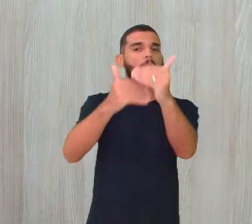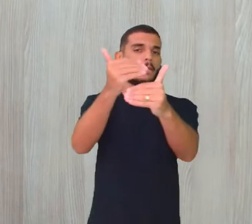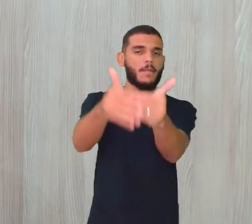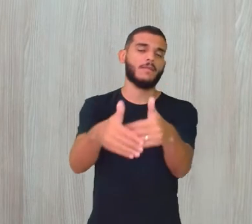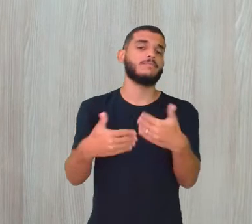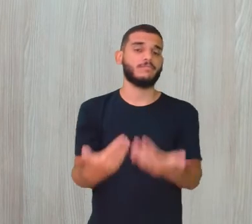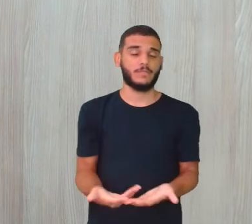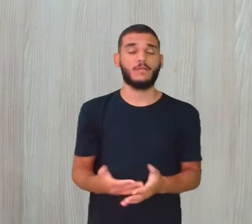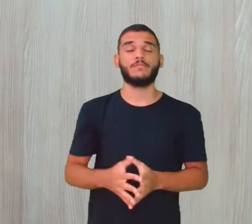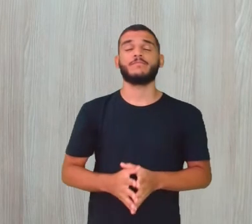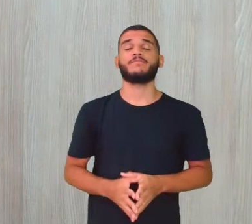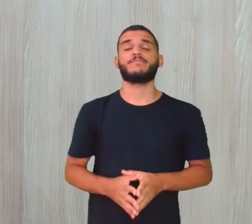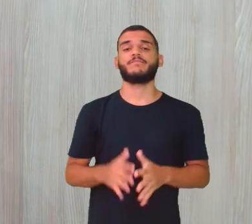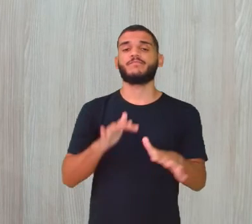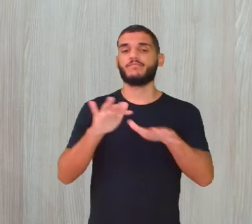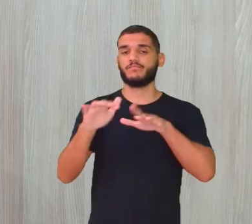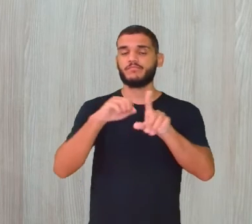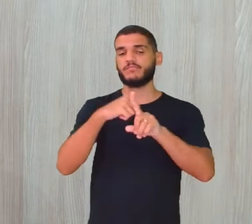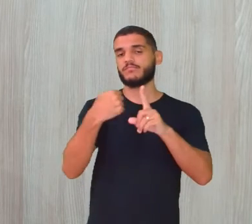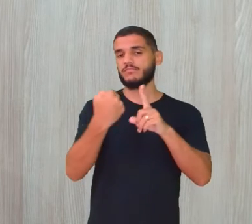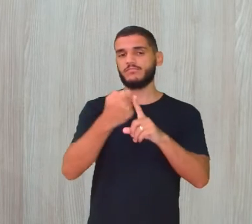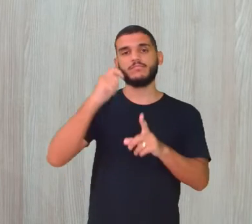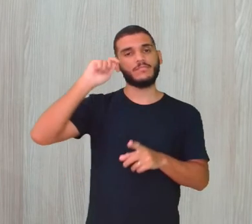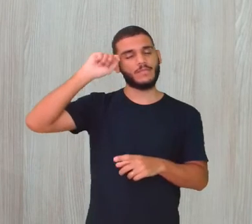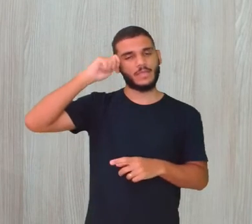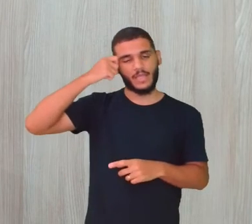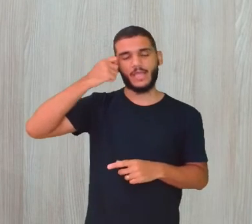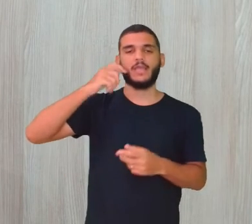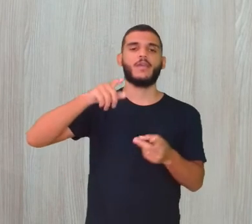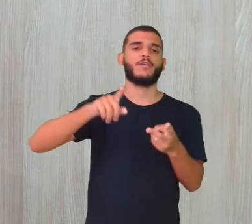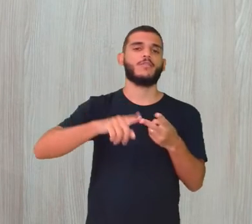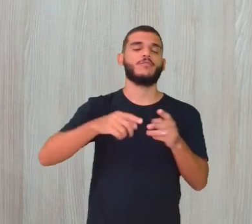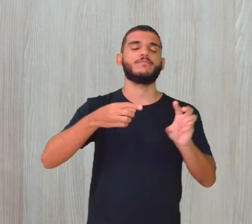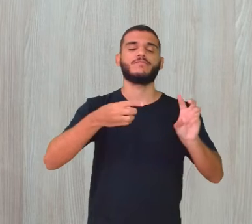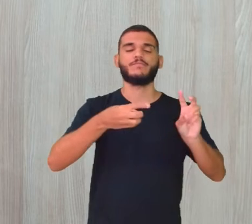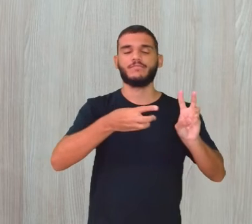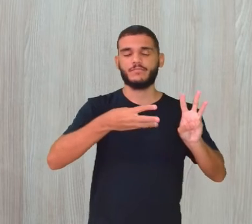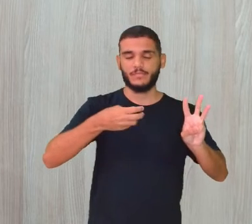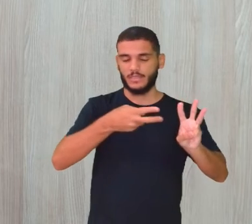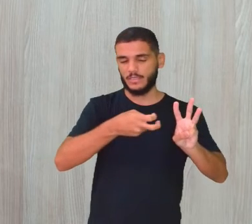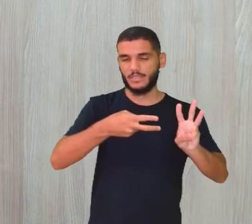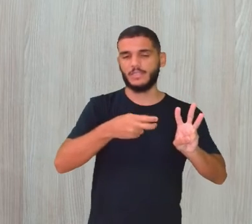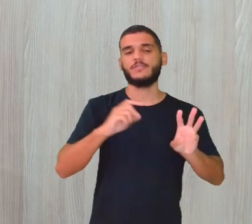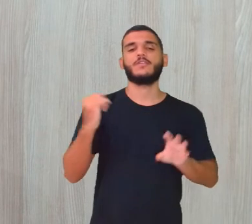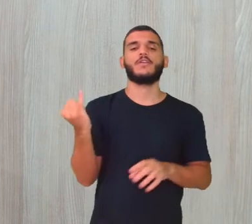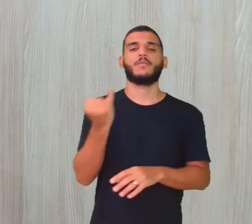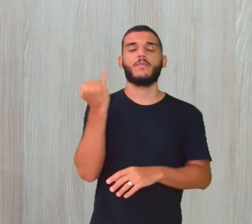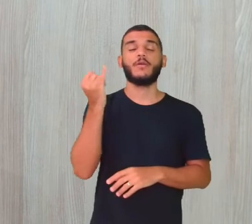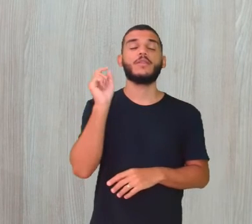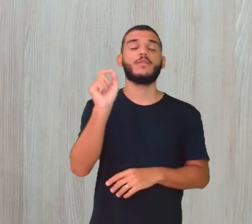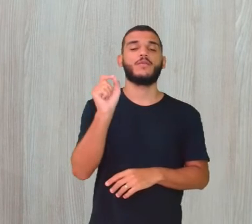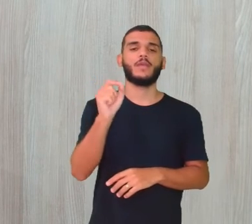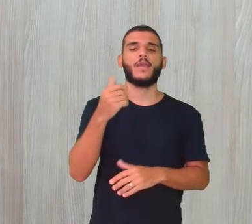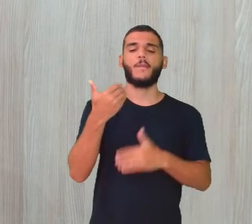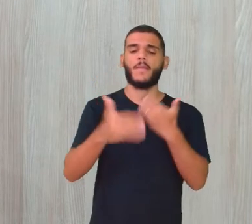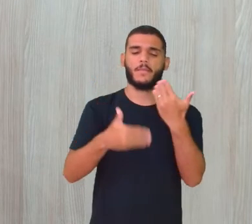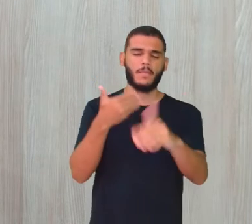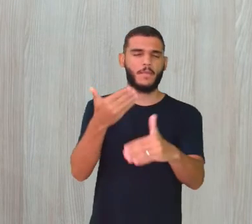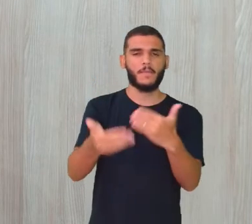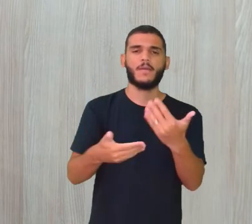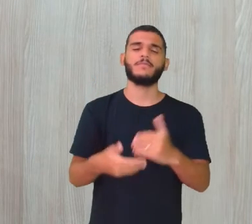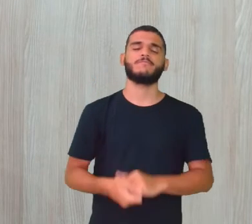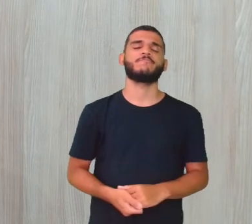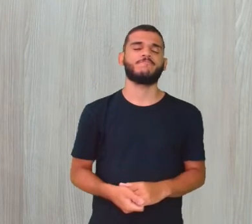aí social, negro, indígena, tudo isso é importante para que consiga avançar em direitos,